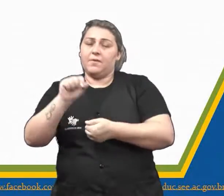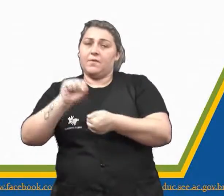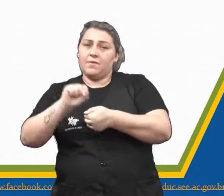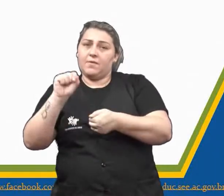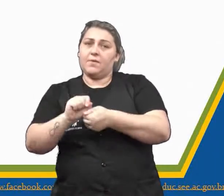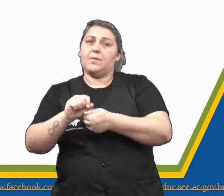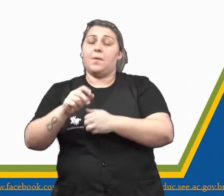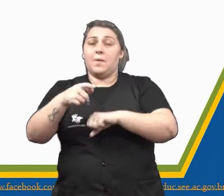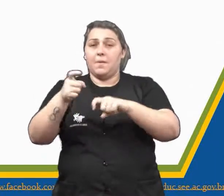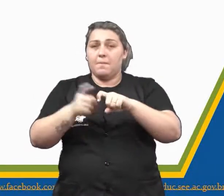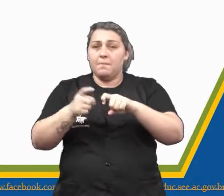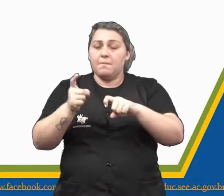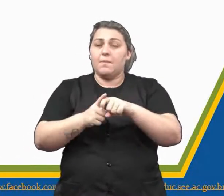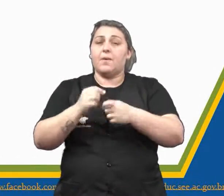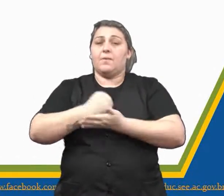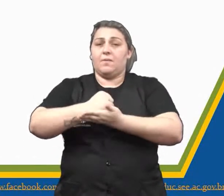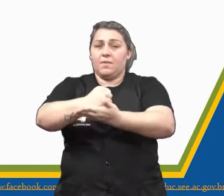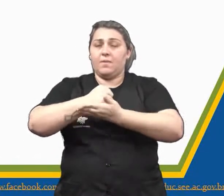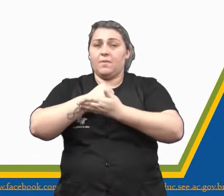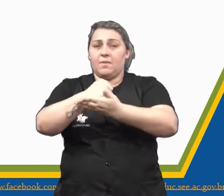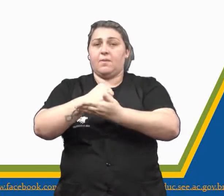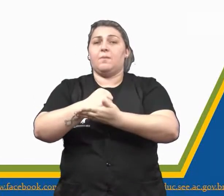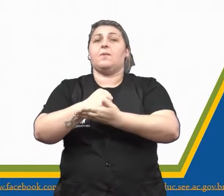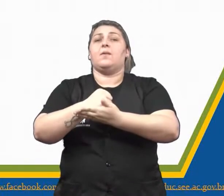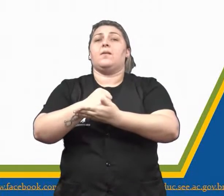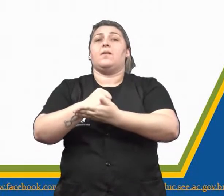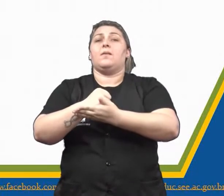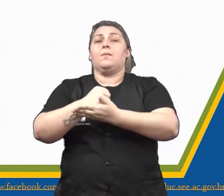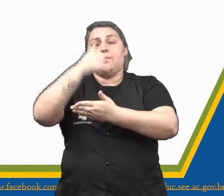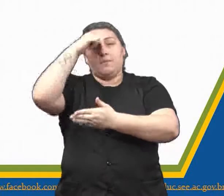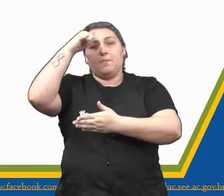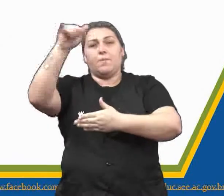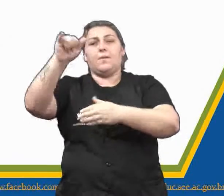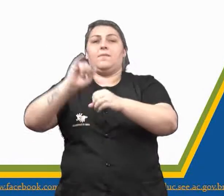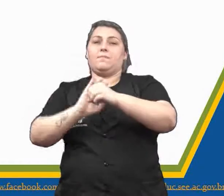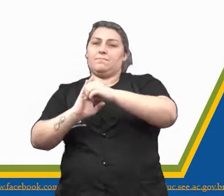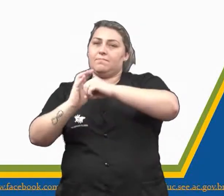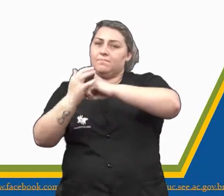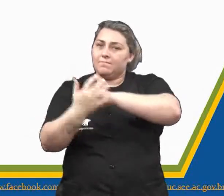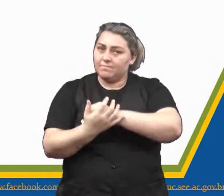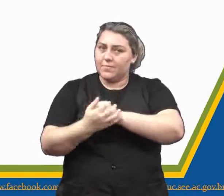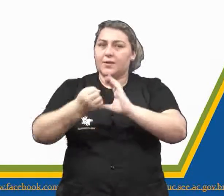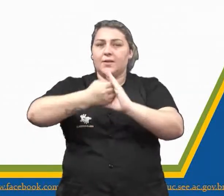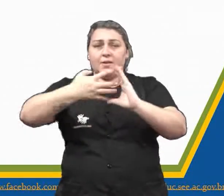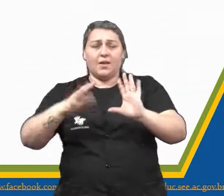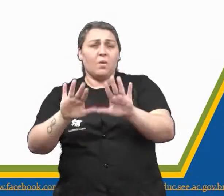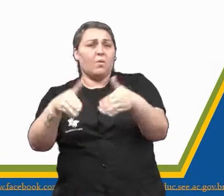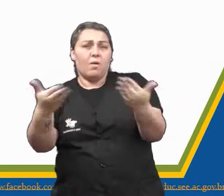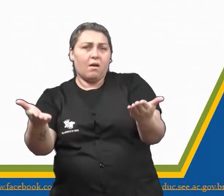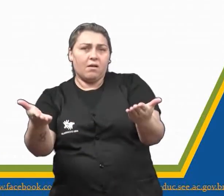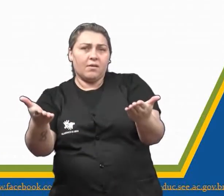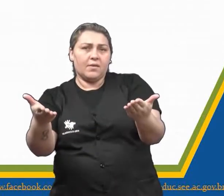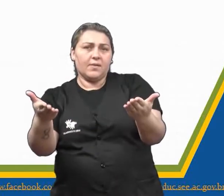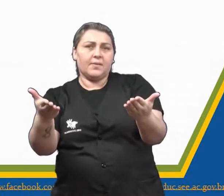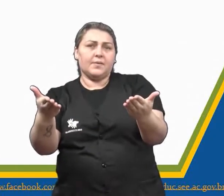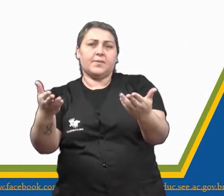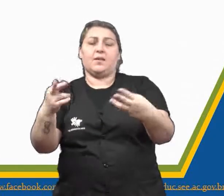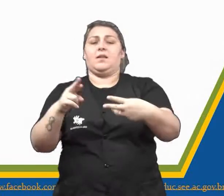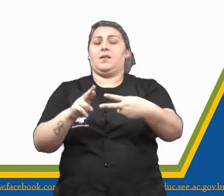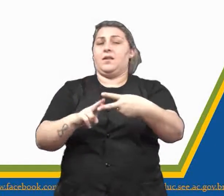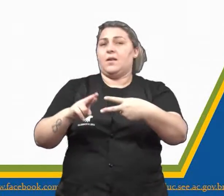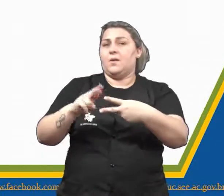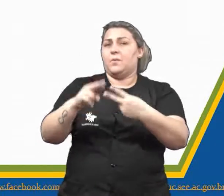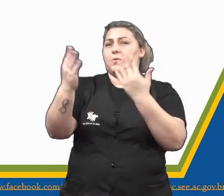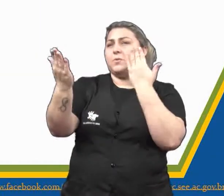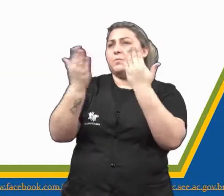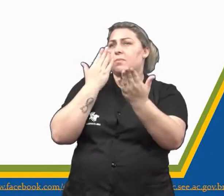de apoio na linha de frente aí do combate ao Covid. Então, essas características são quais? Recursos